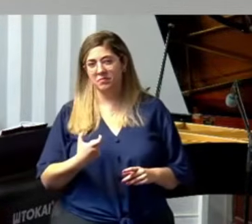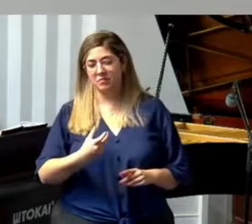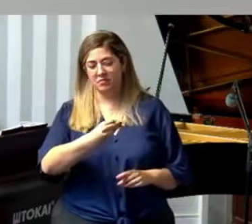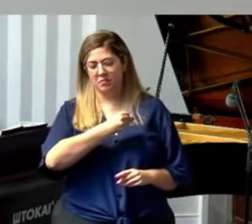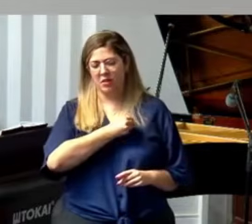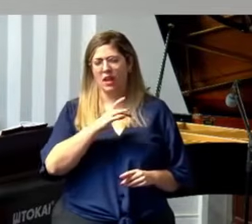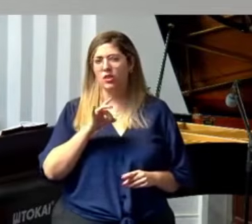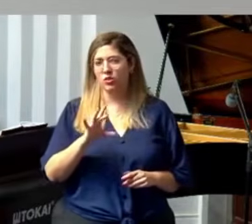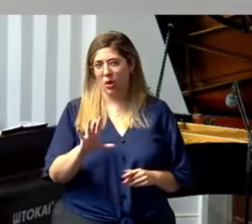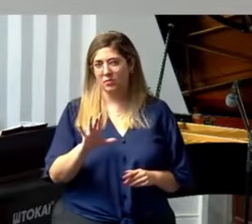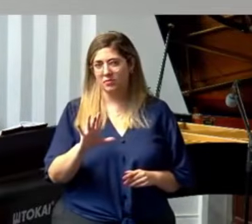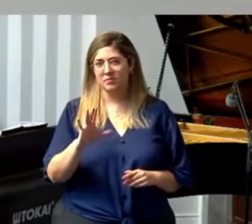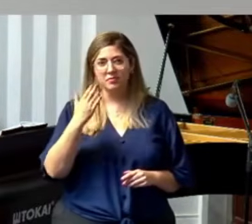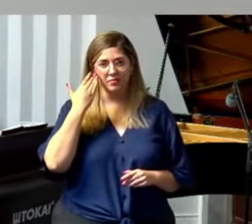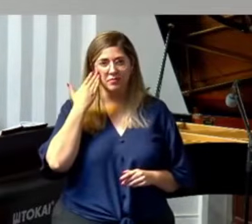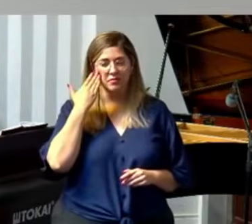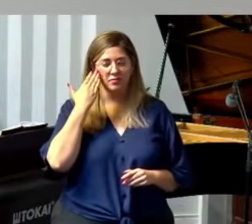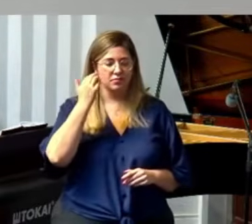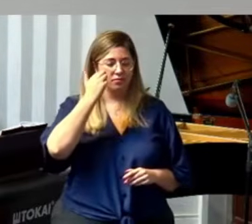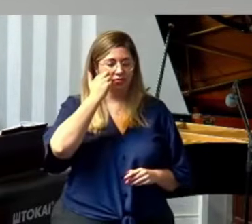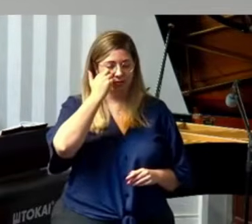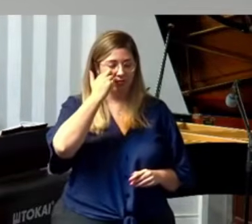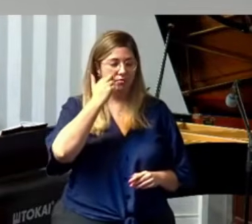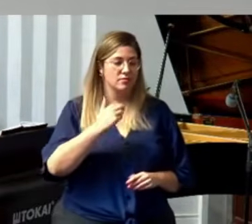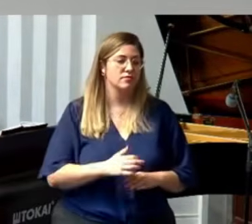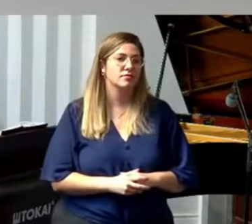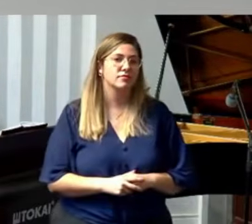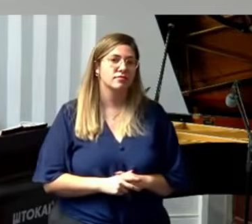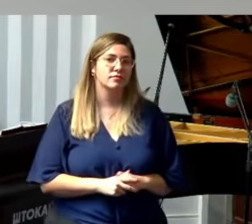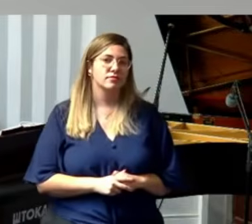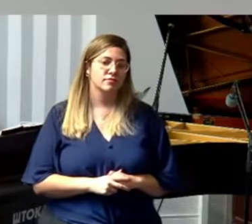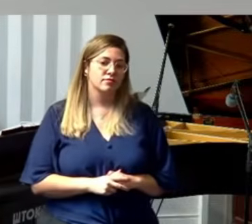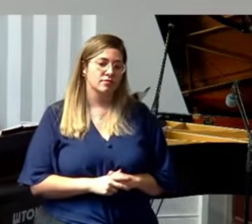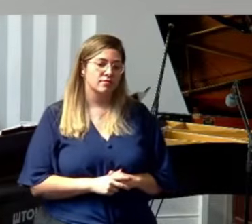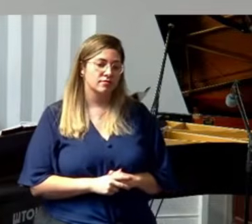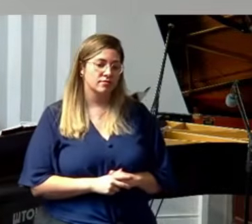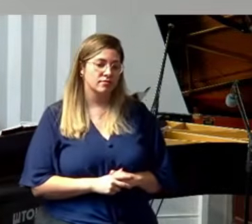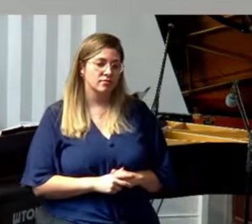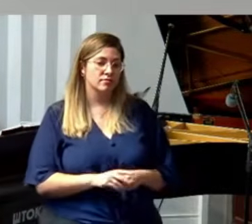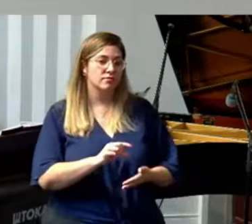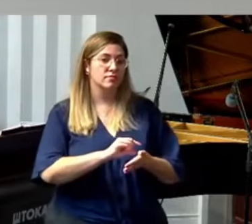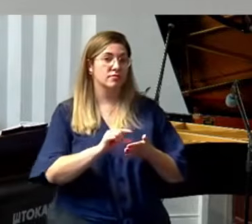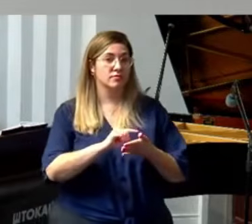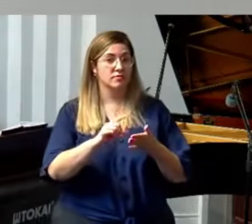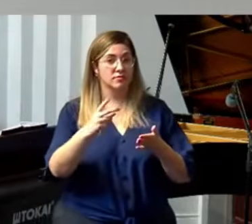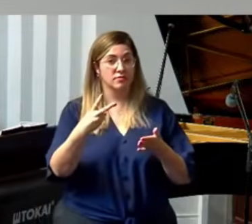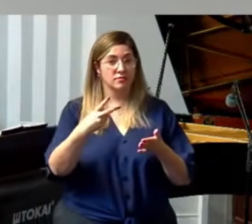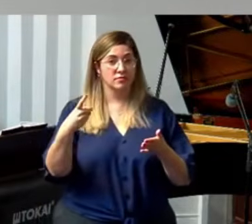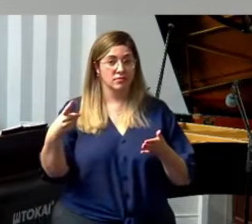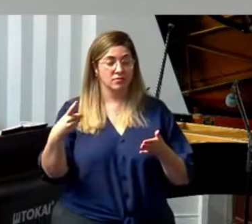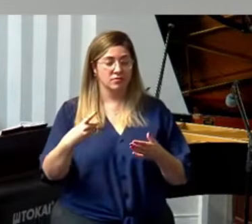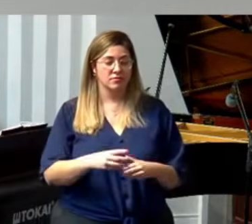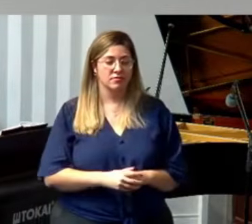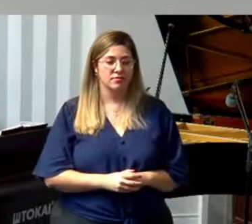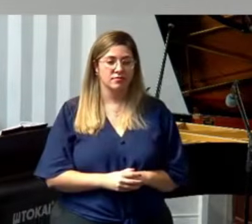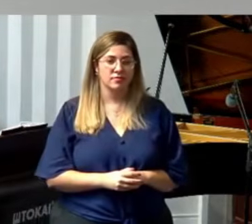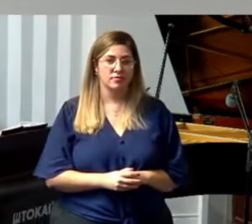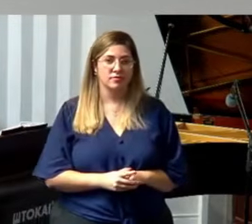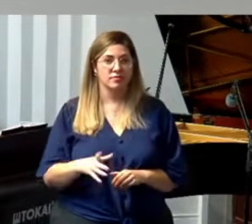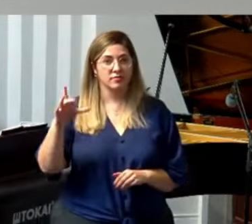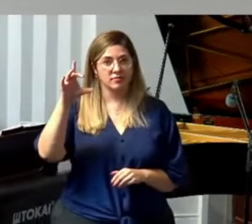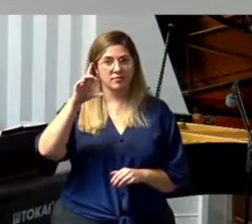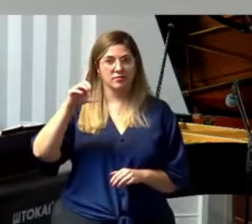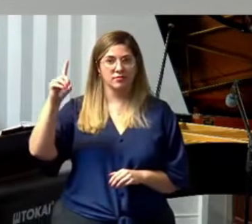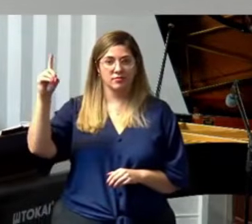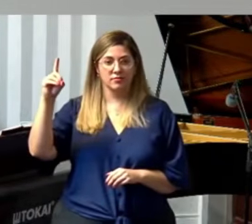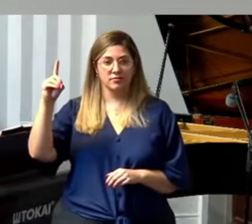seu pecado. Veja o versículo anterior, versículo 21. Ali nós encontramos Deus